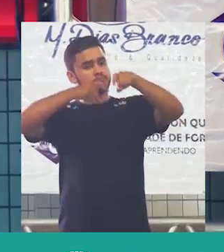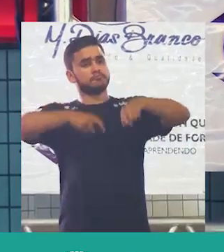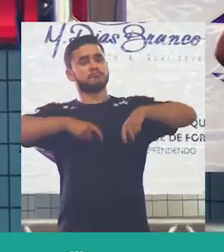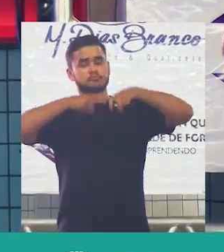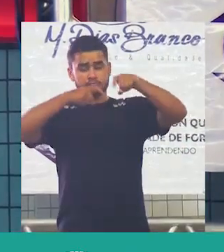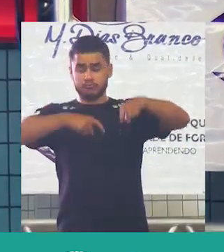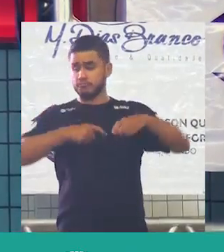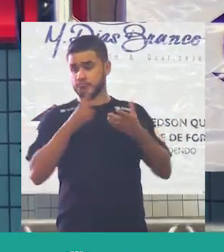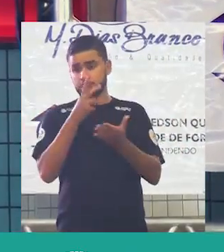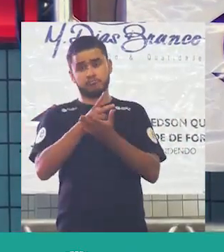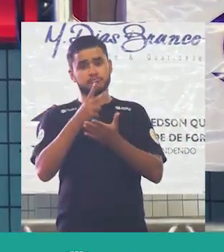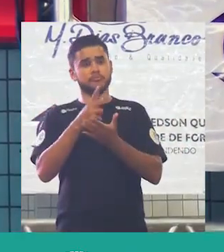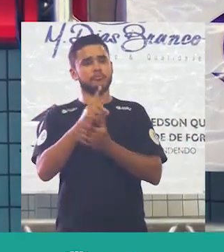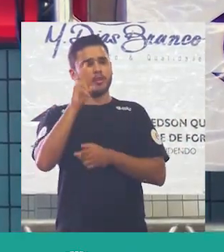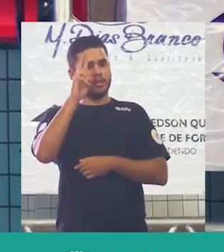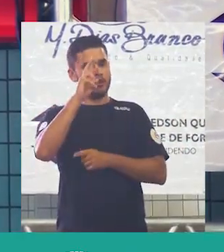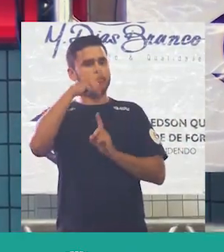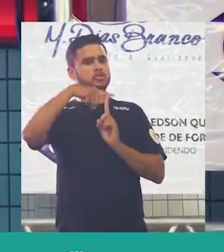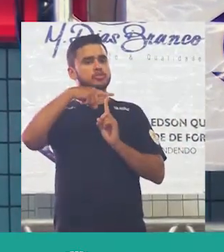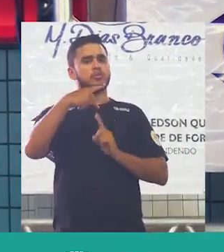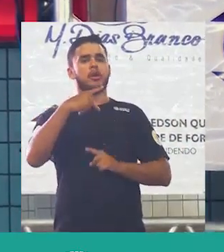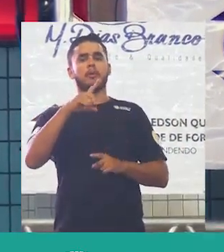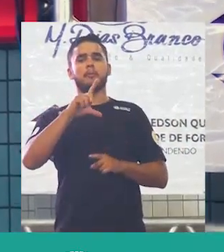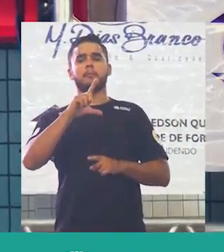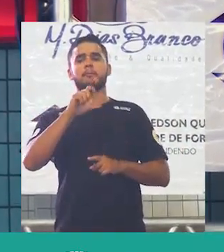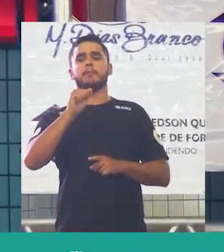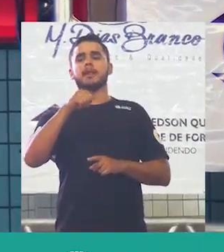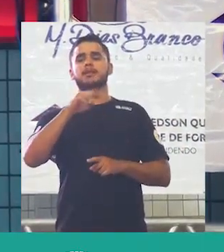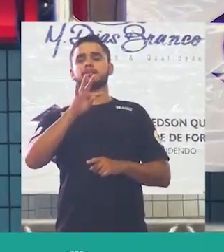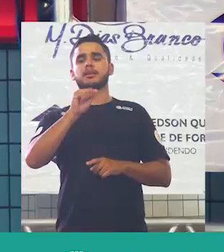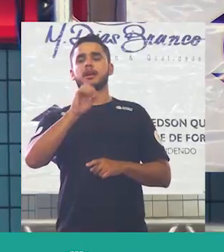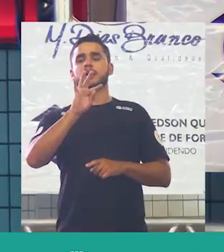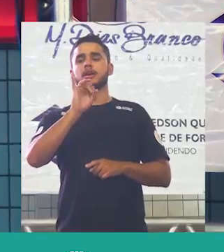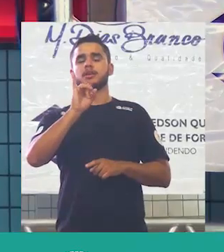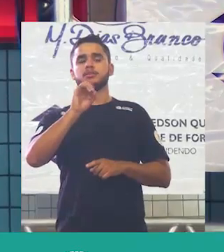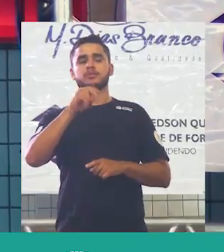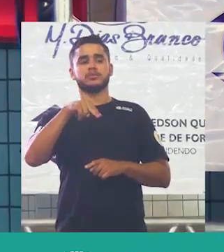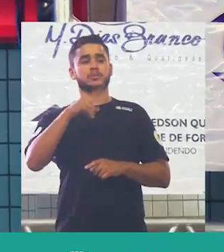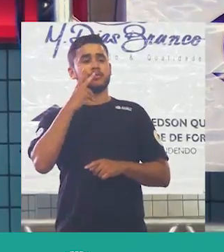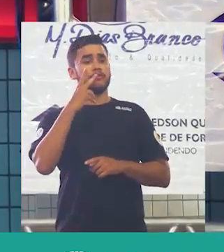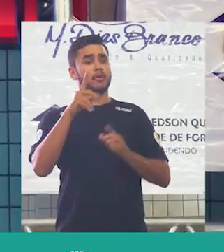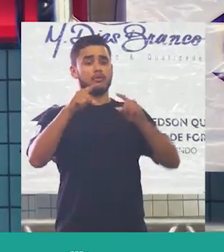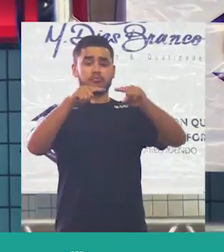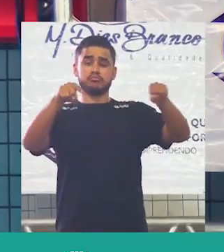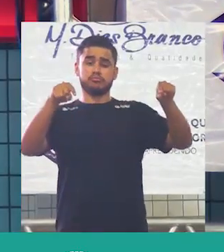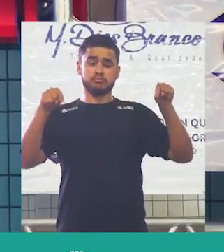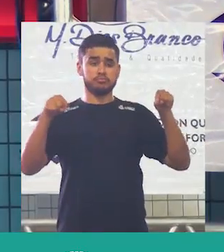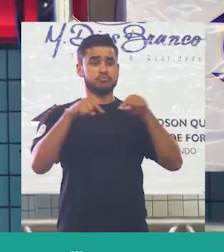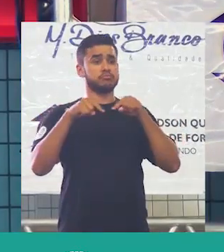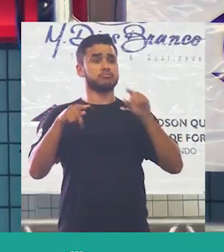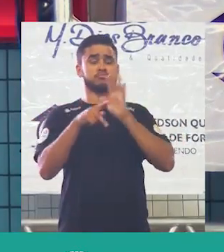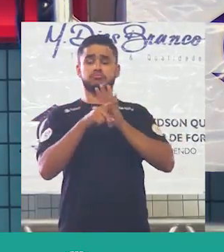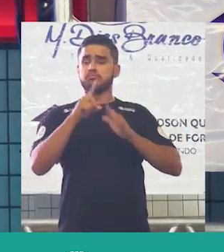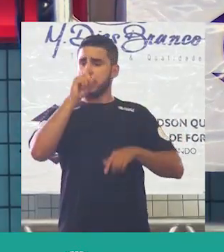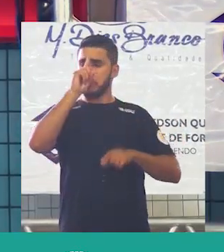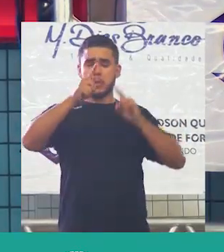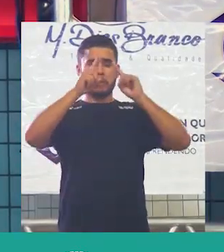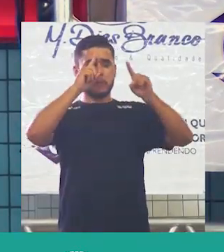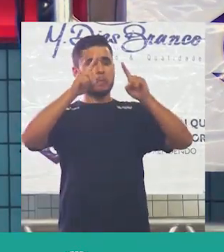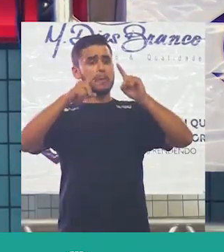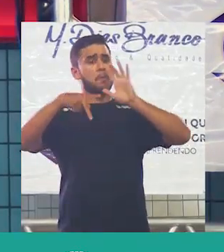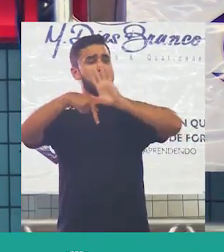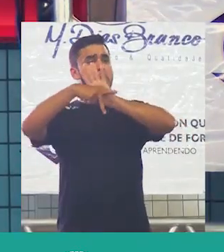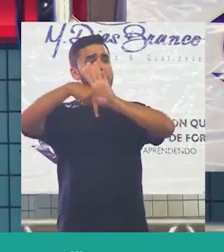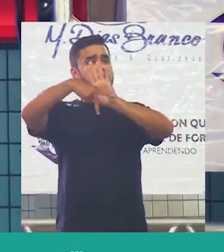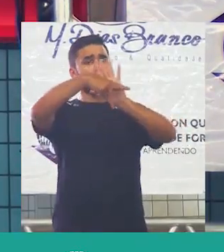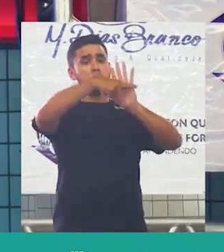O Brasil continuou monocultor, agroexportador, latifundiário e escravista. Na